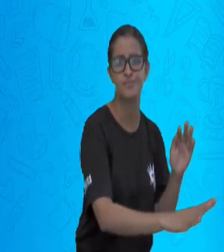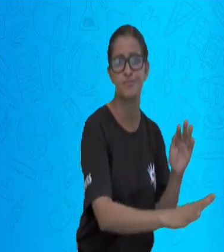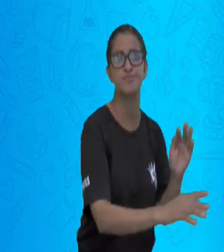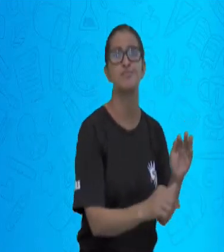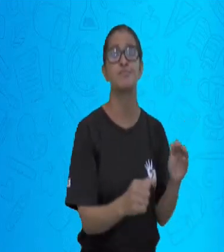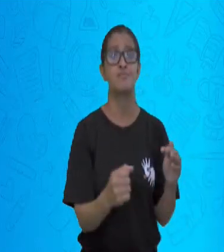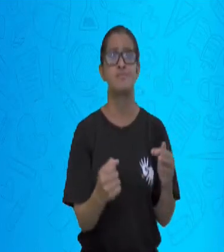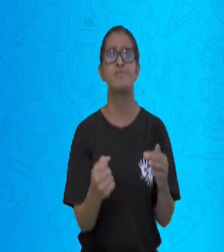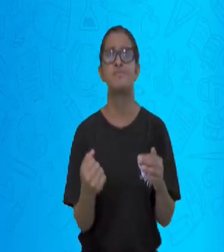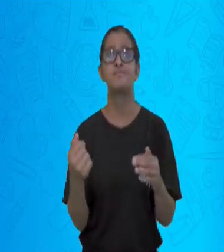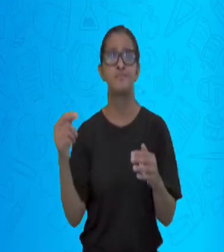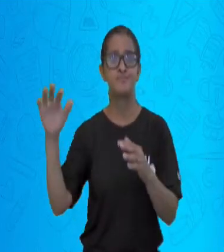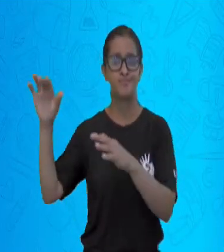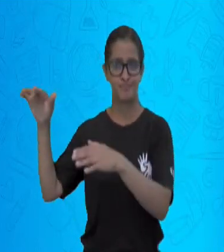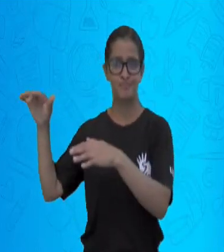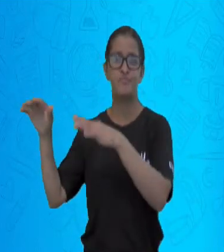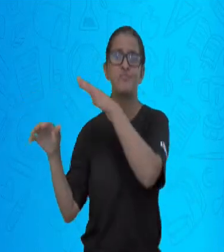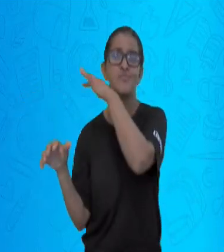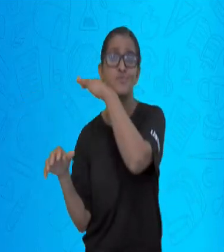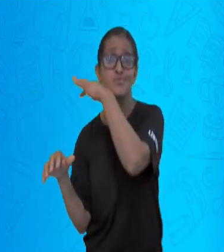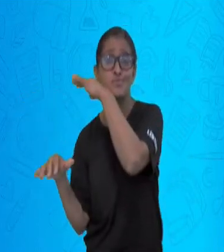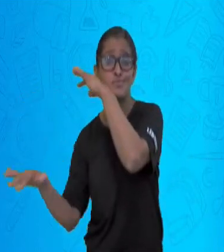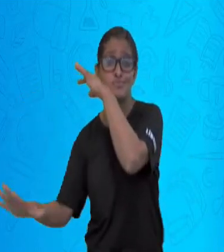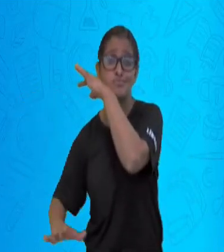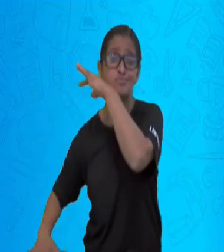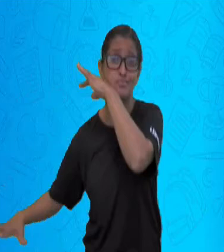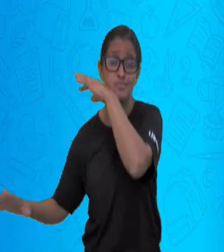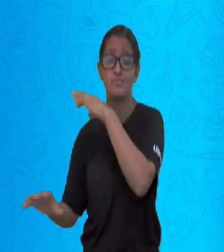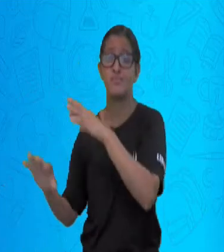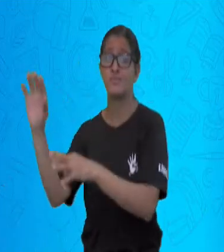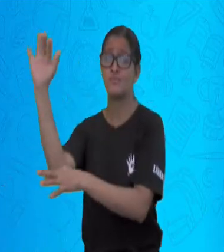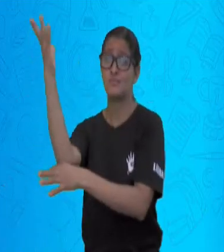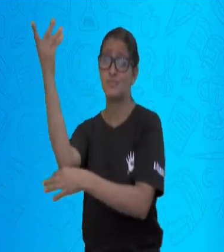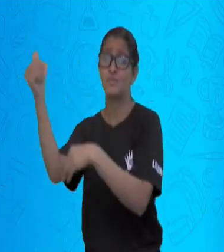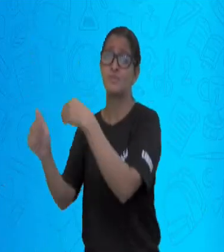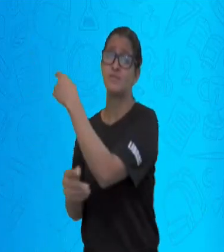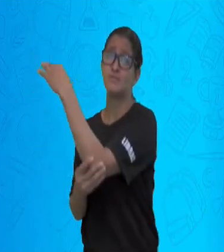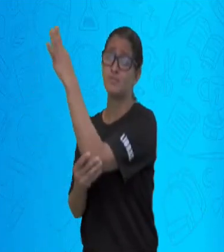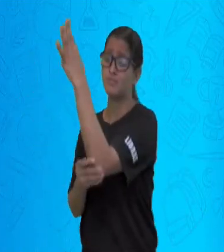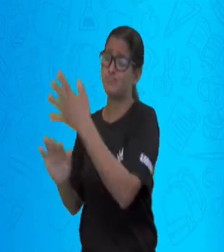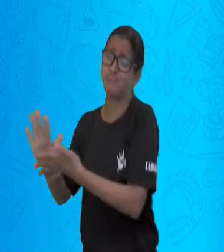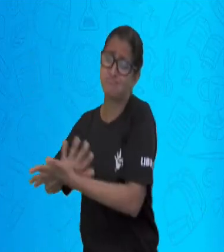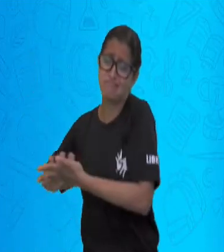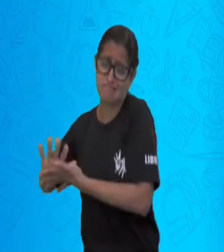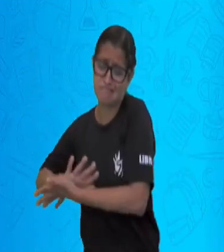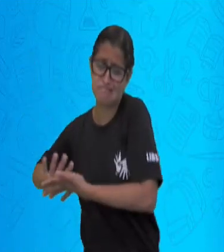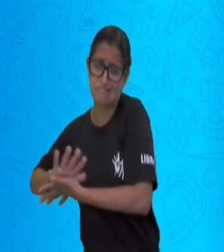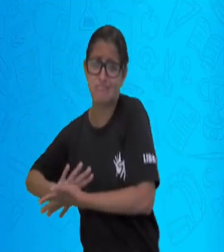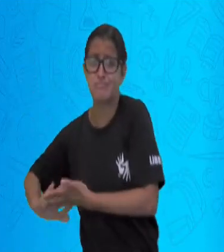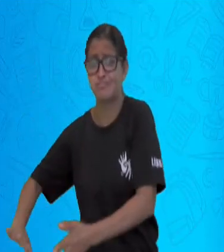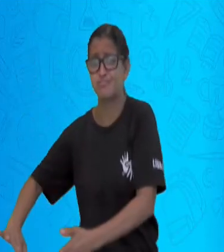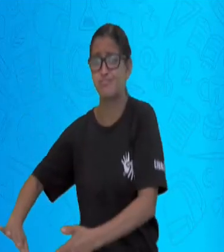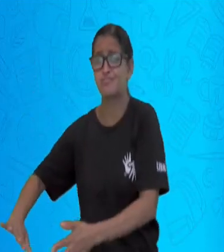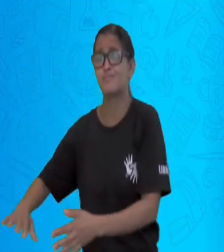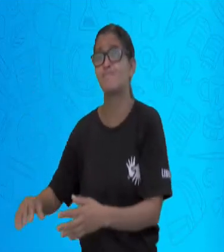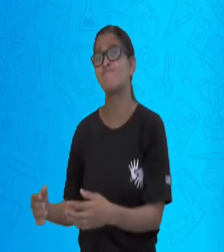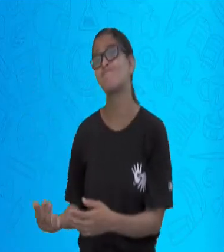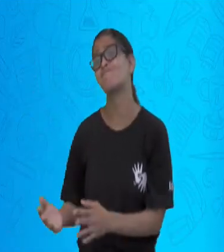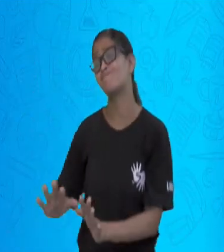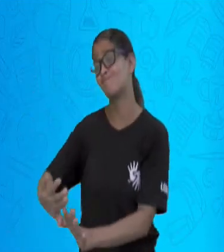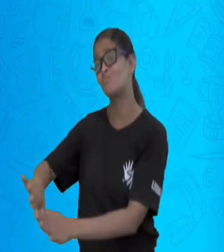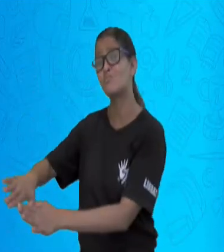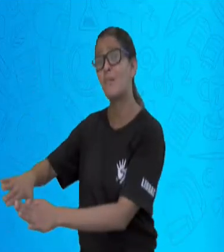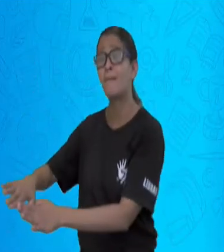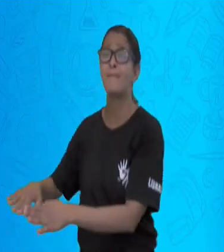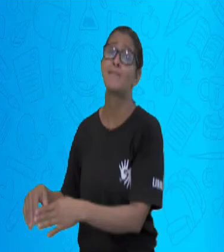em contrapartida, de ruim trouxe o quê? O desmatamento do meio ambiente. Se eu preciso de construir, é claro que